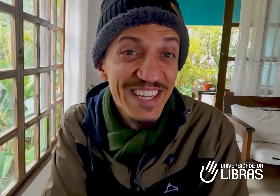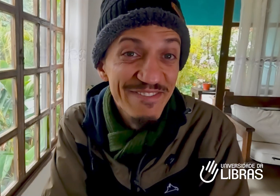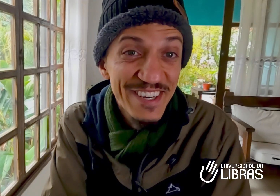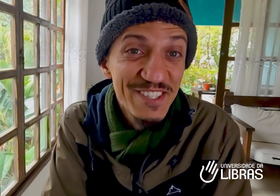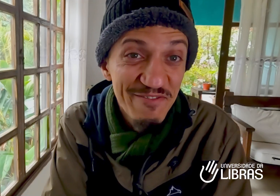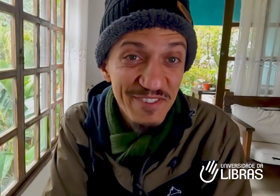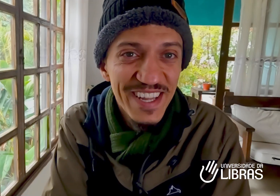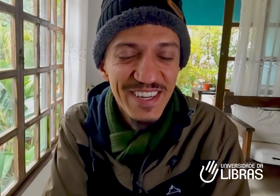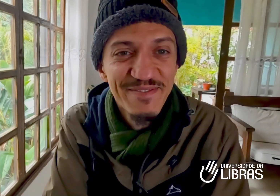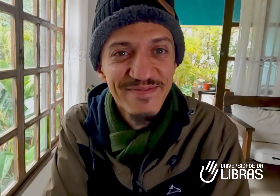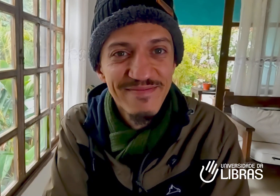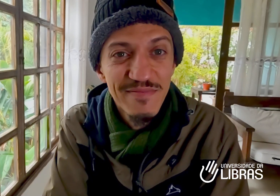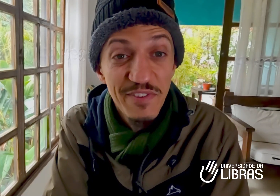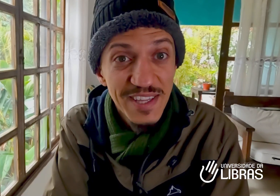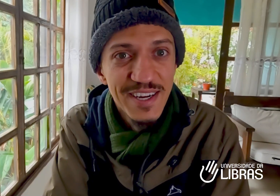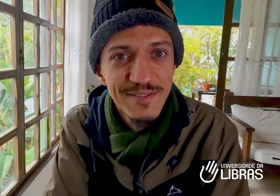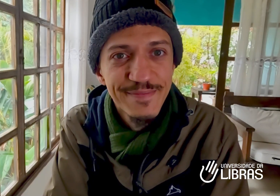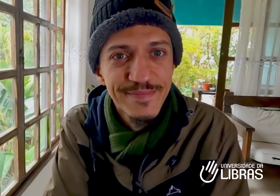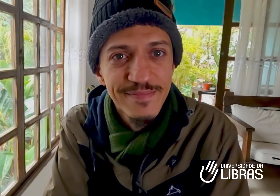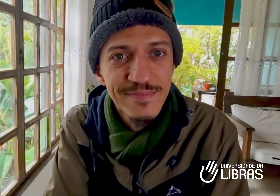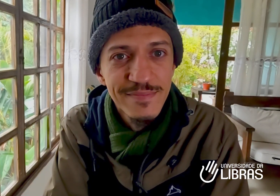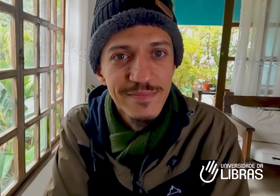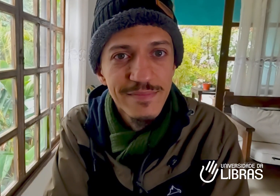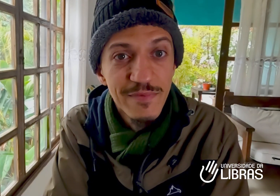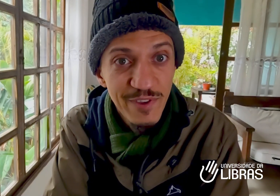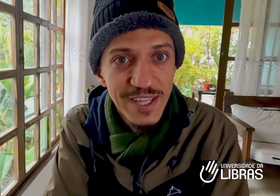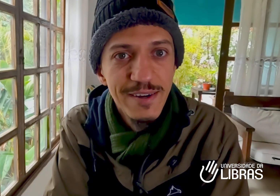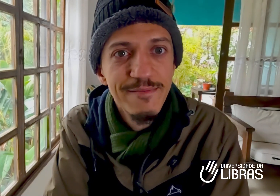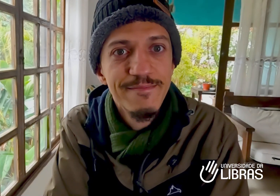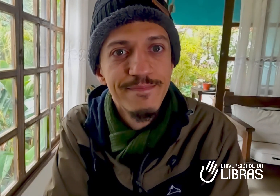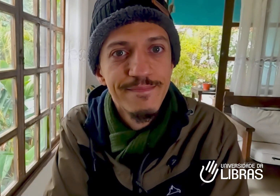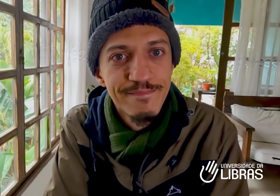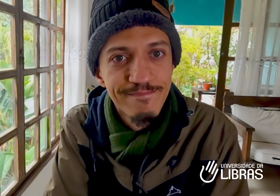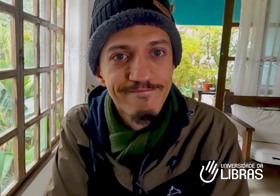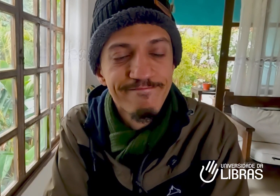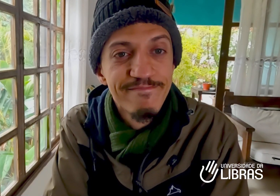A gente está falando de vida. Vida. Vida.